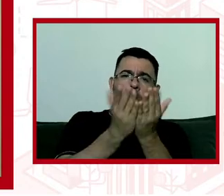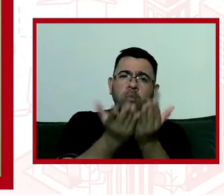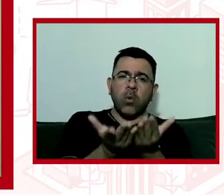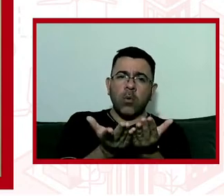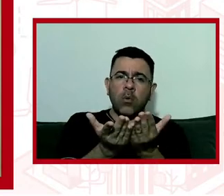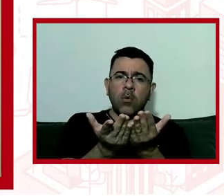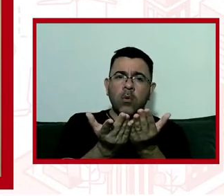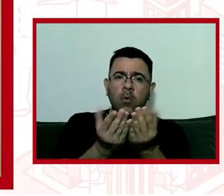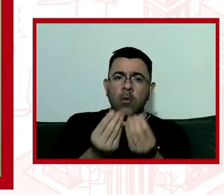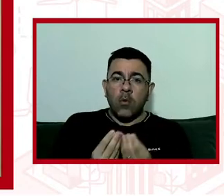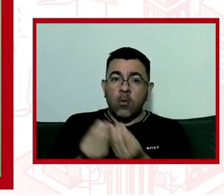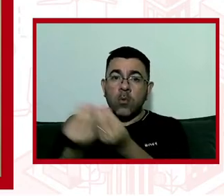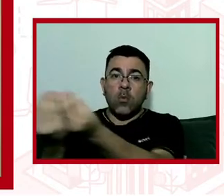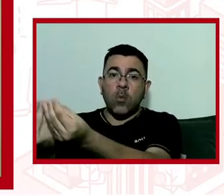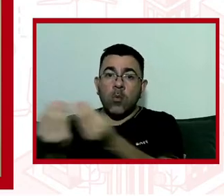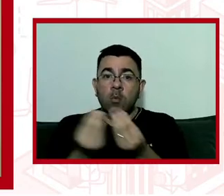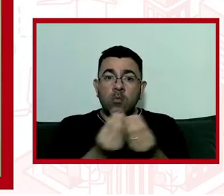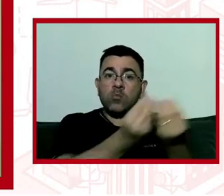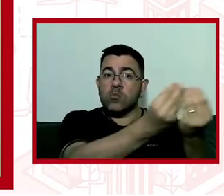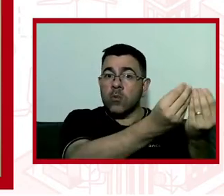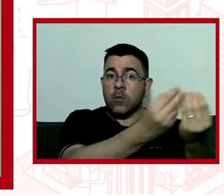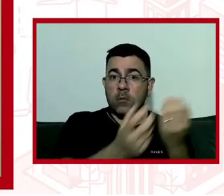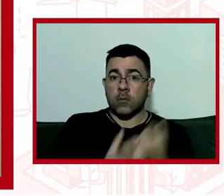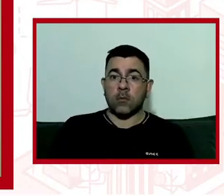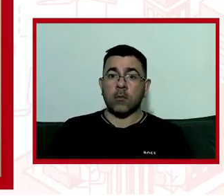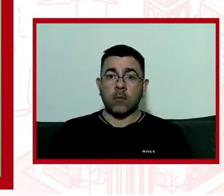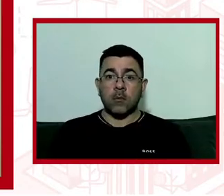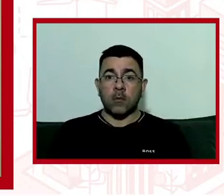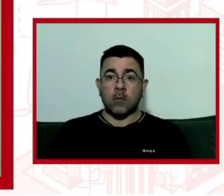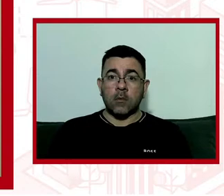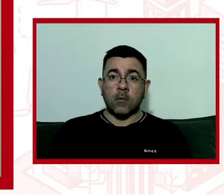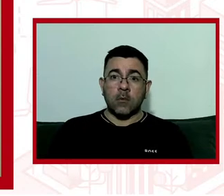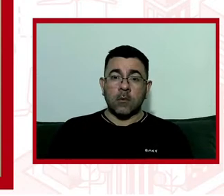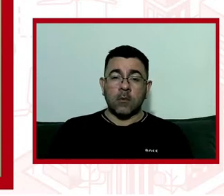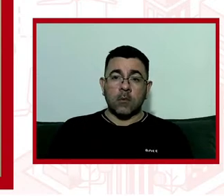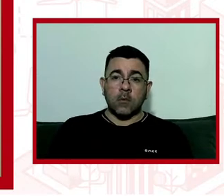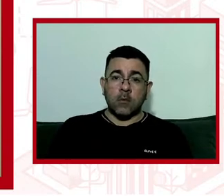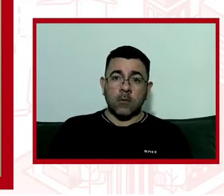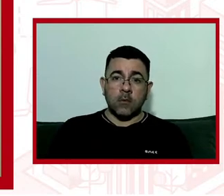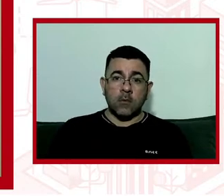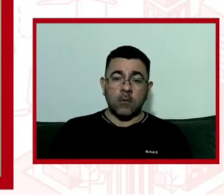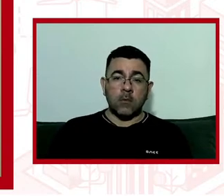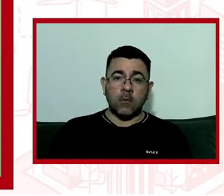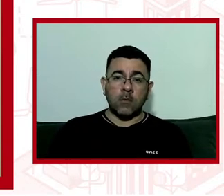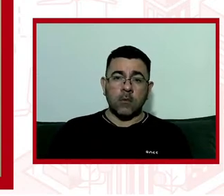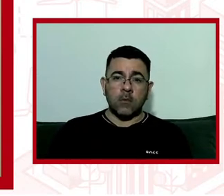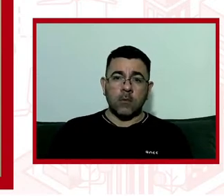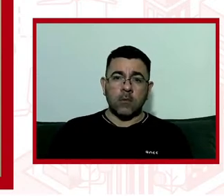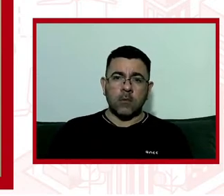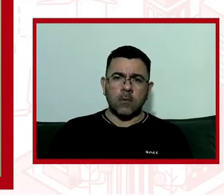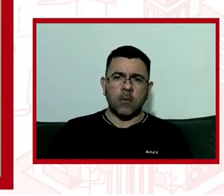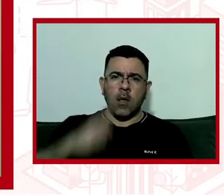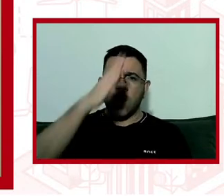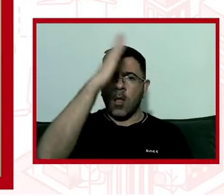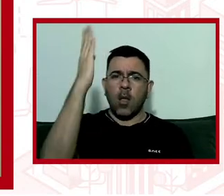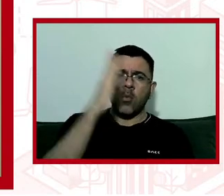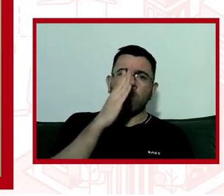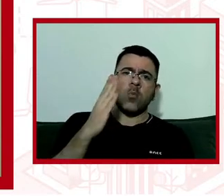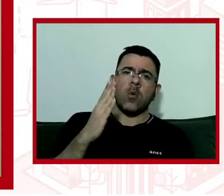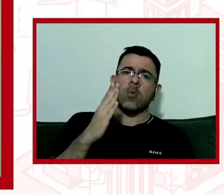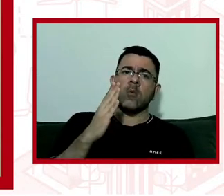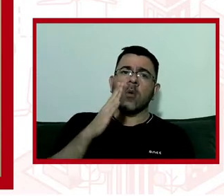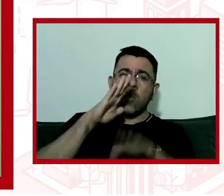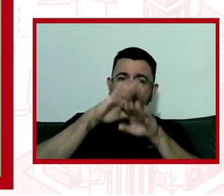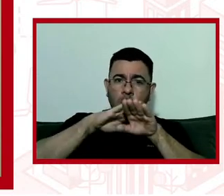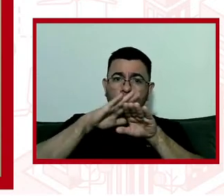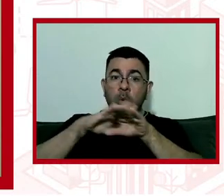reunião de hoje da executiva do partido a Leonel tava lá eu acho que a gente deve fazer um repositório Nacional dessas boas práticas não é difícil fazer a